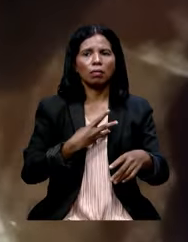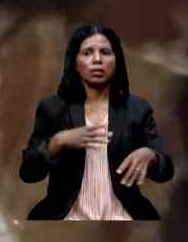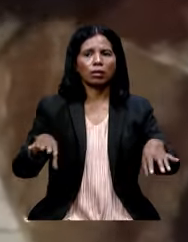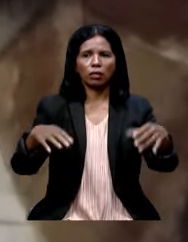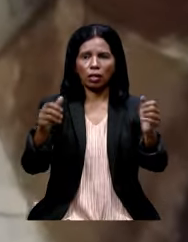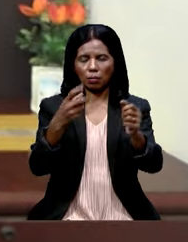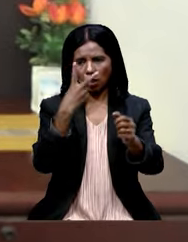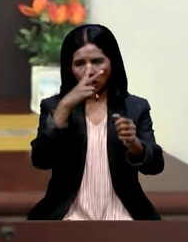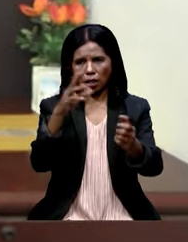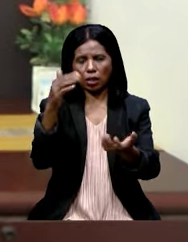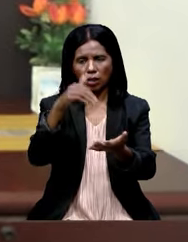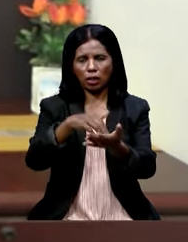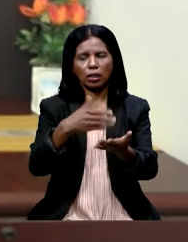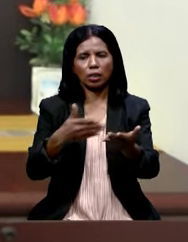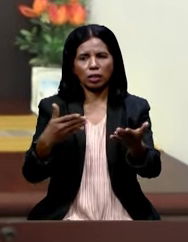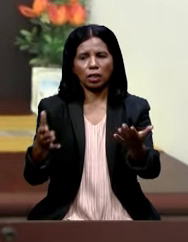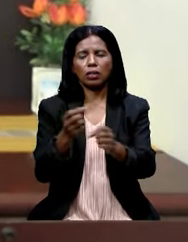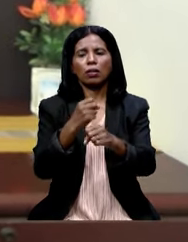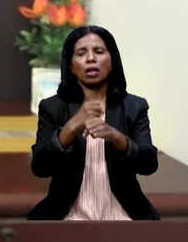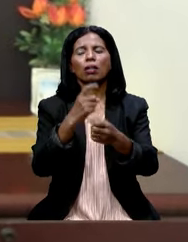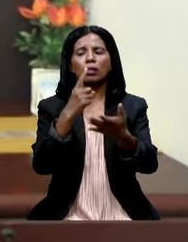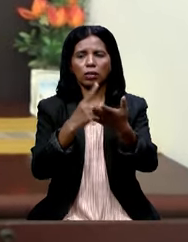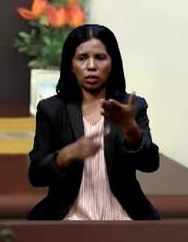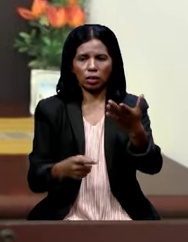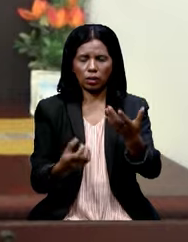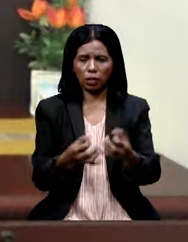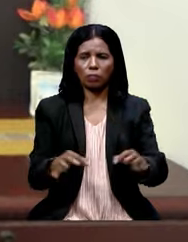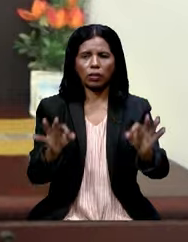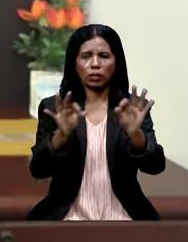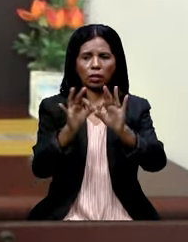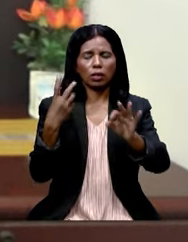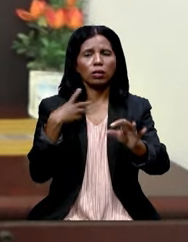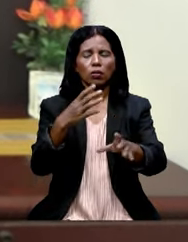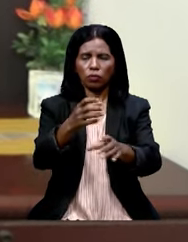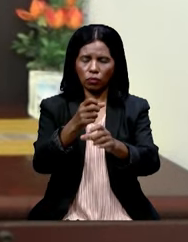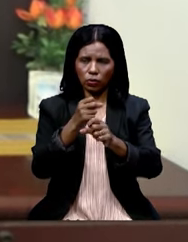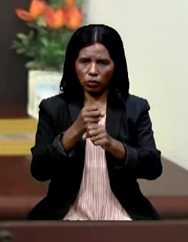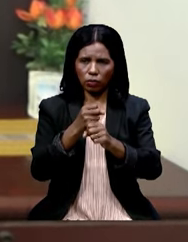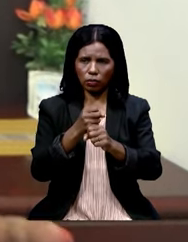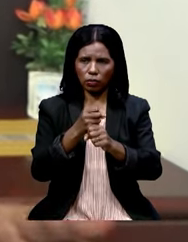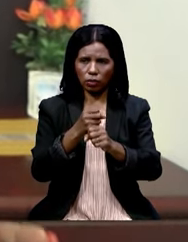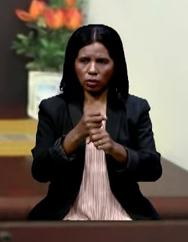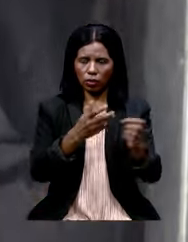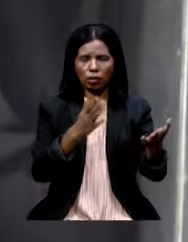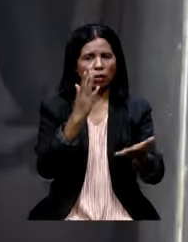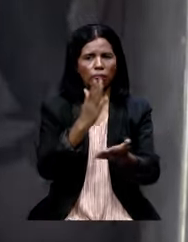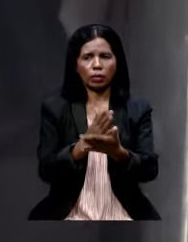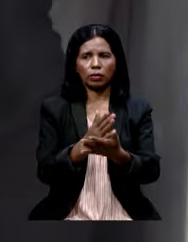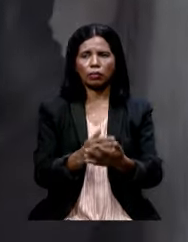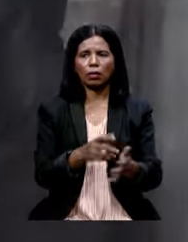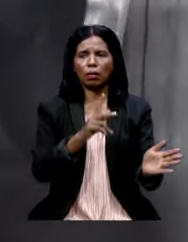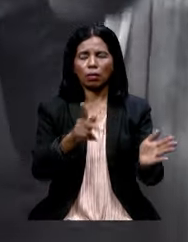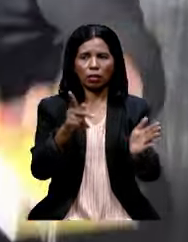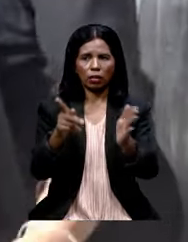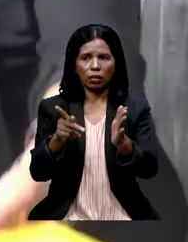para atu re esa sanser atu halo saida importante é makita foto uluk medida para atu halo prevenção ter plano